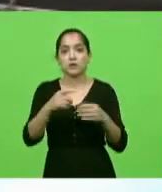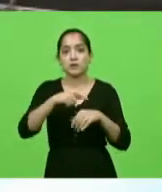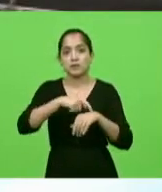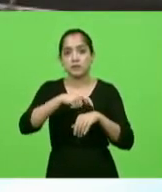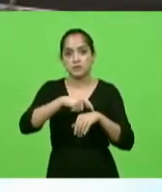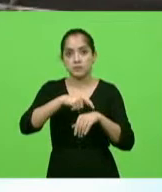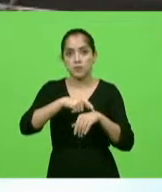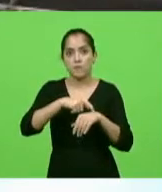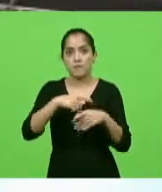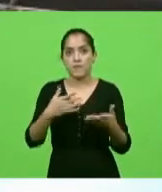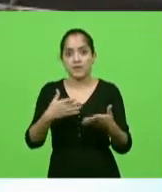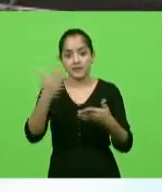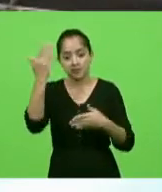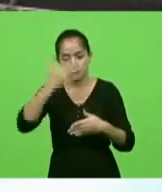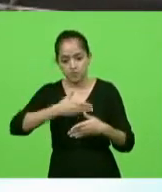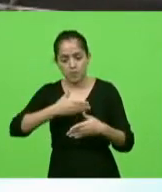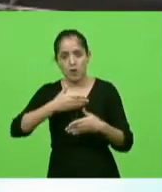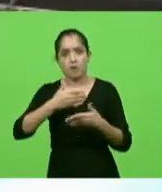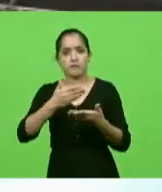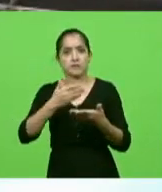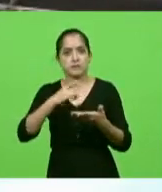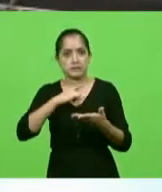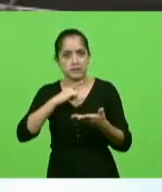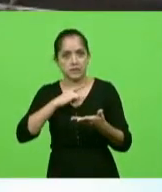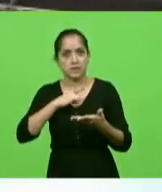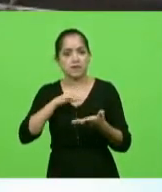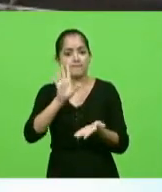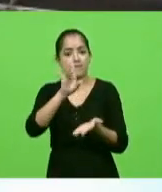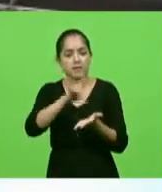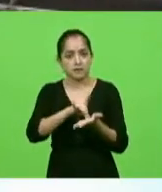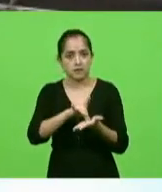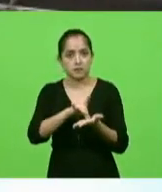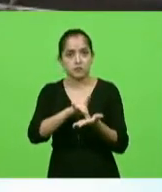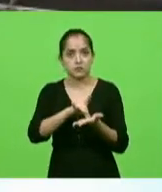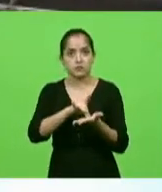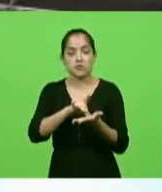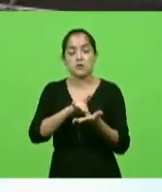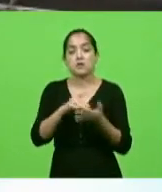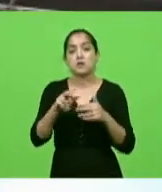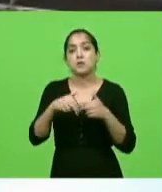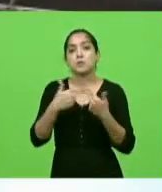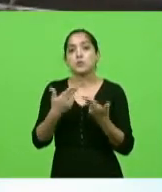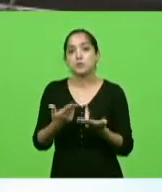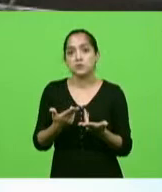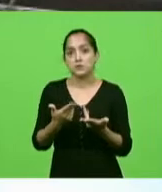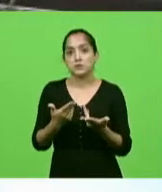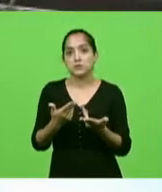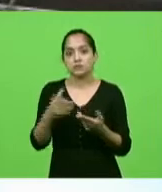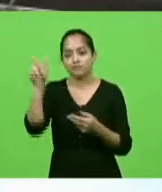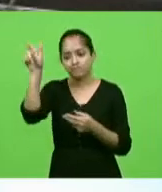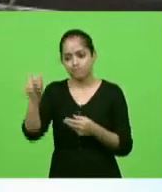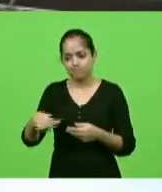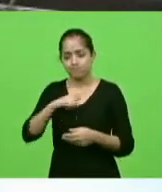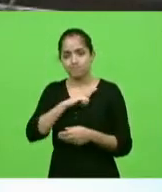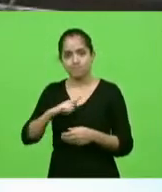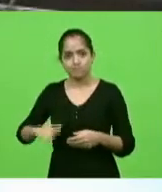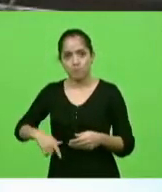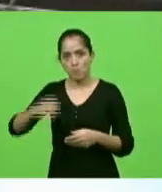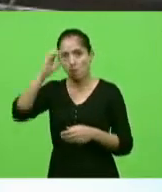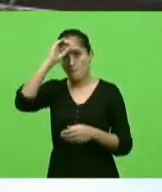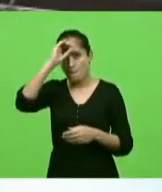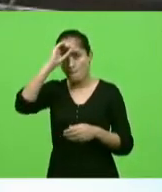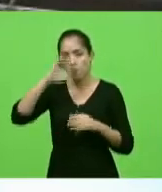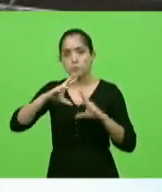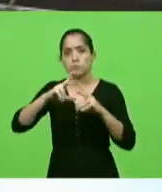momento, vou me ater às provas e à verdade real. Por isso, considero o governador do Estado inocente